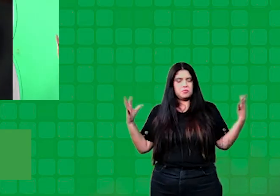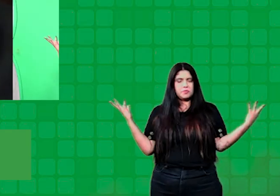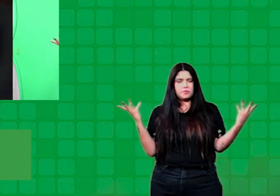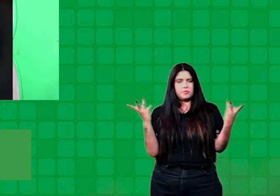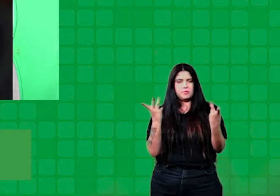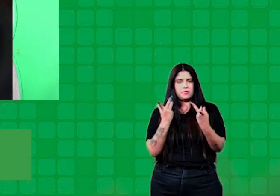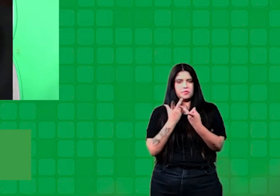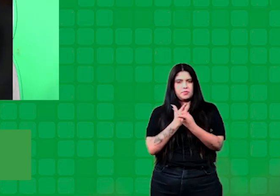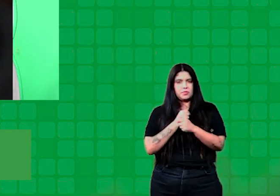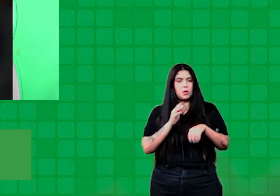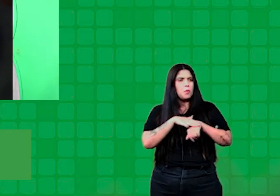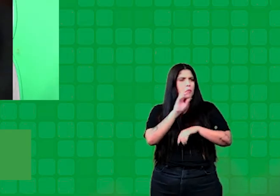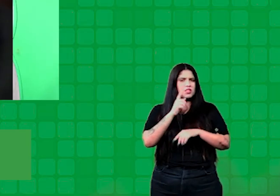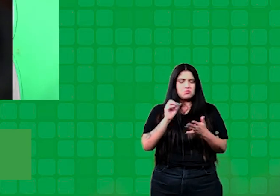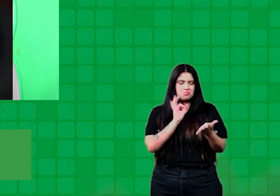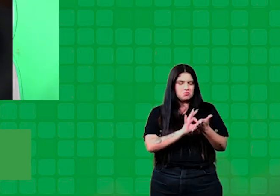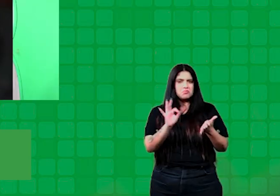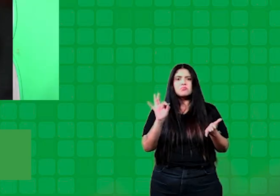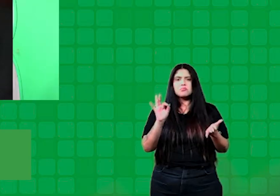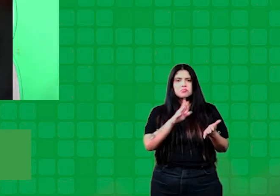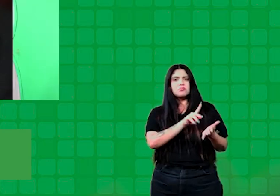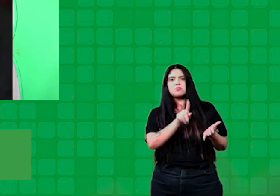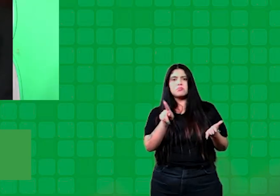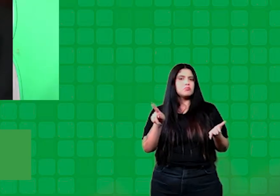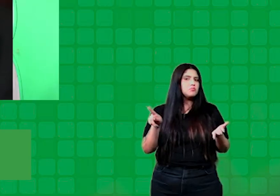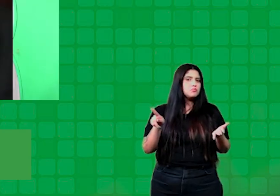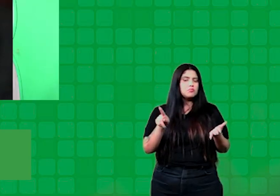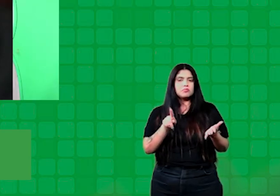algum inscrito ou inscrita, gente?